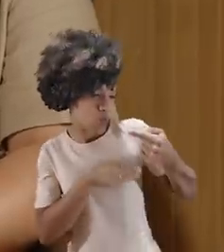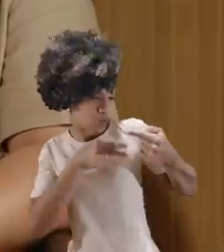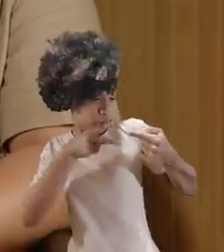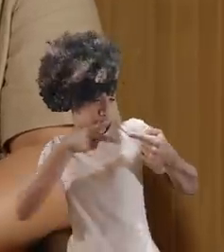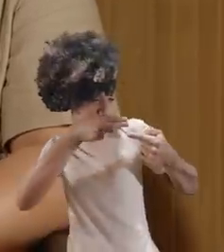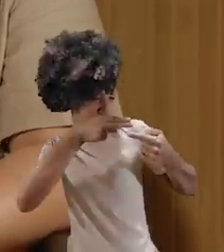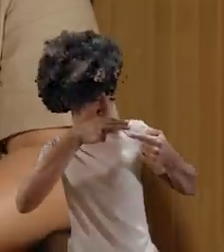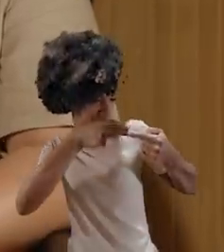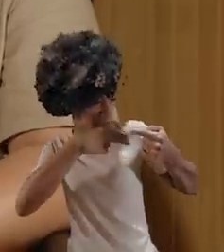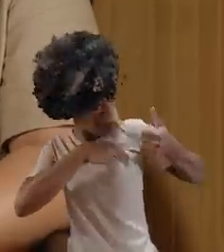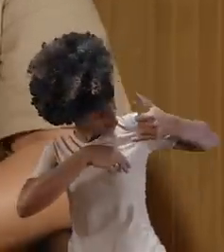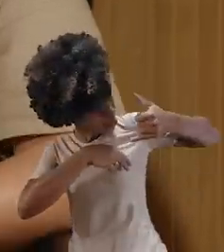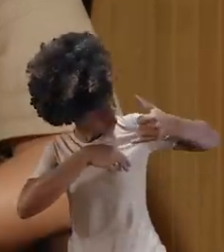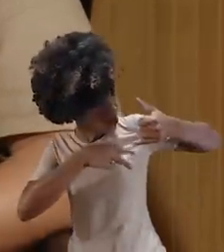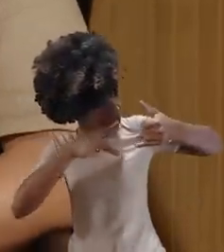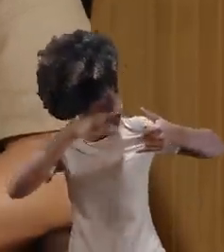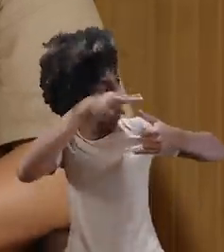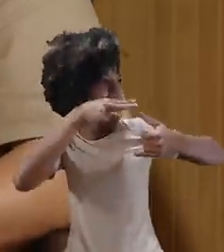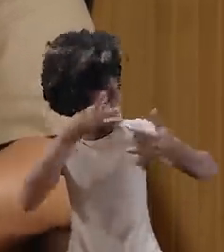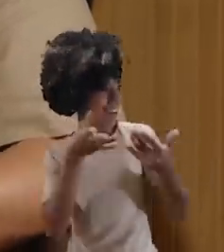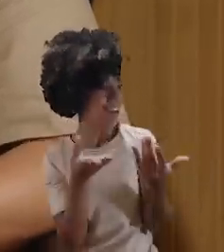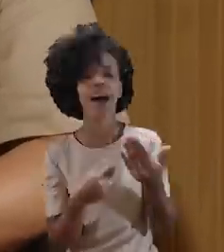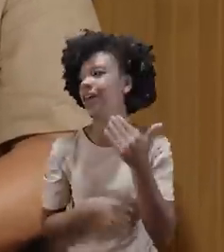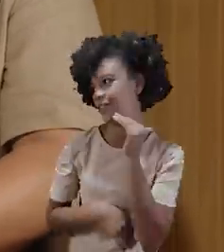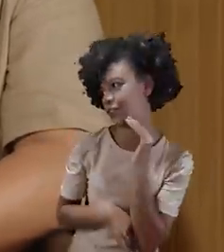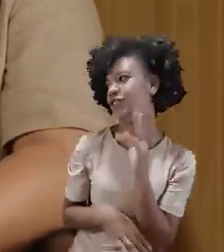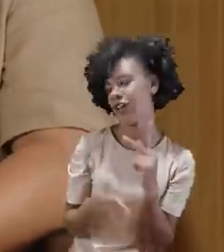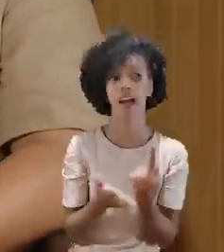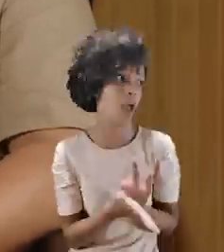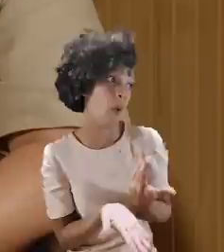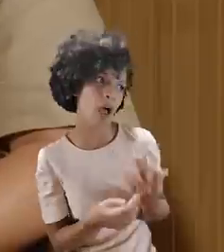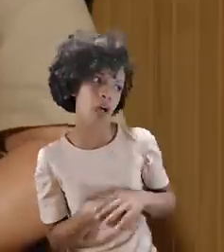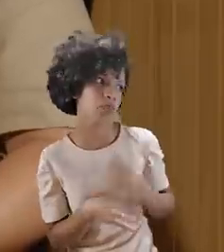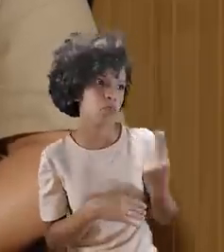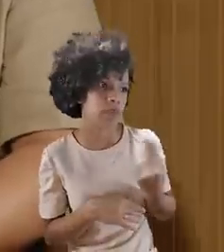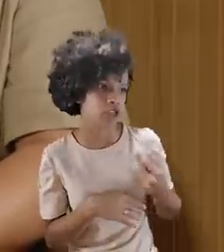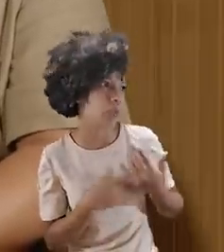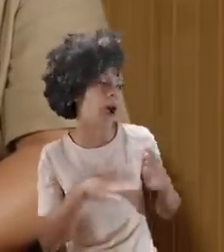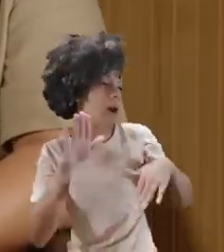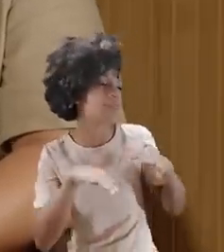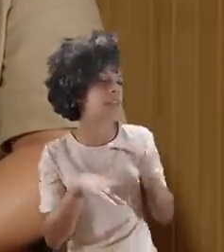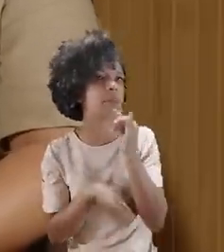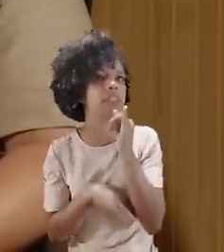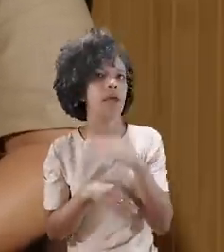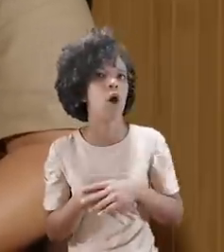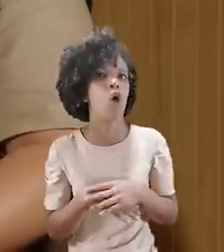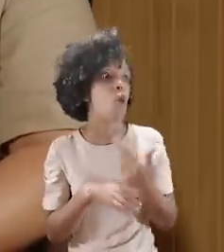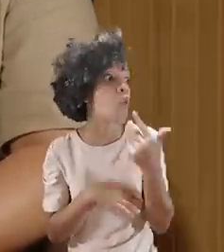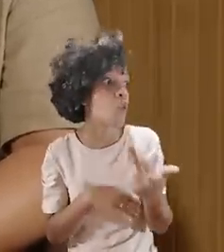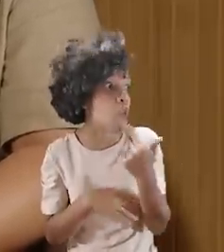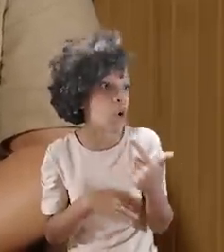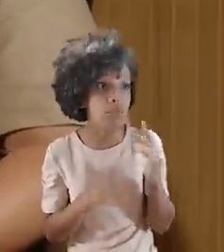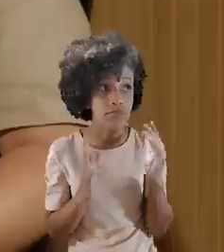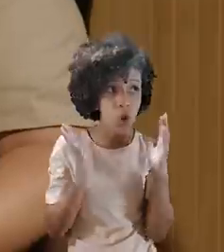um dele o cara tinha um dedo assim né Aí você não veio aqui a gente dá muito tal esse é o tipo de erro que pode acontecer com ela não sei como Carlita e às vezes o tom